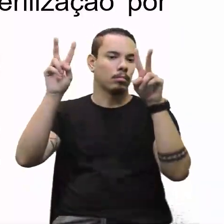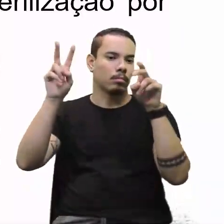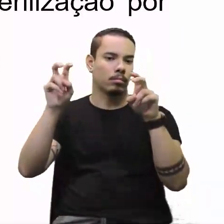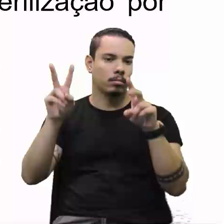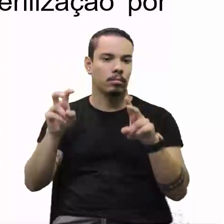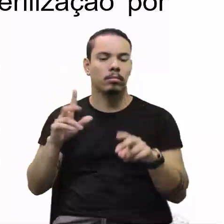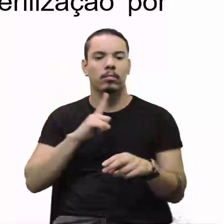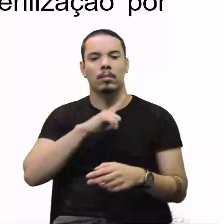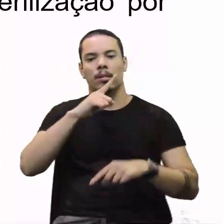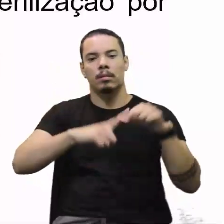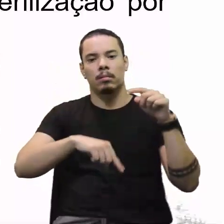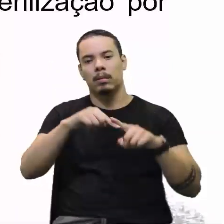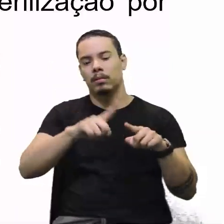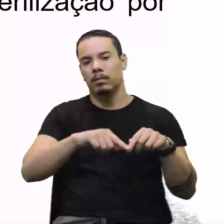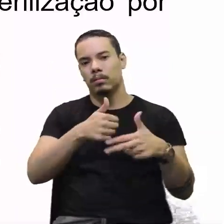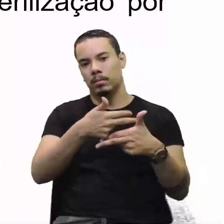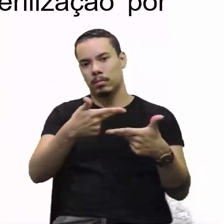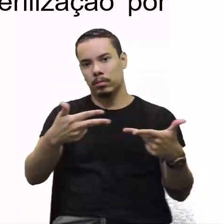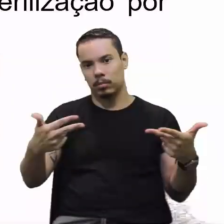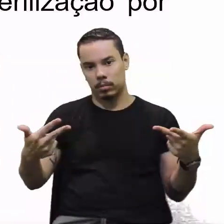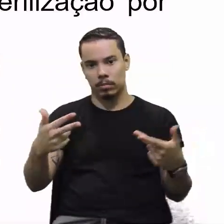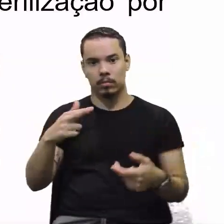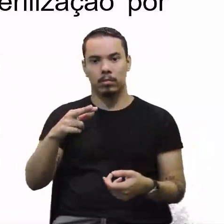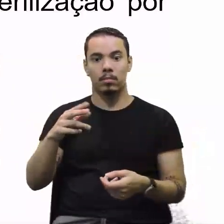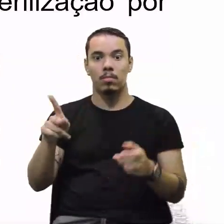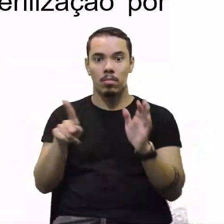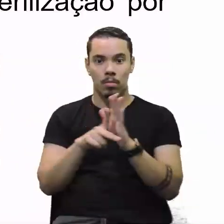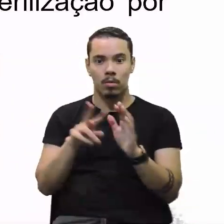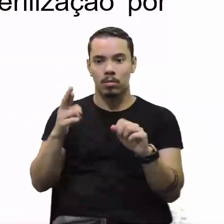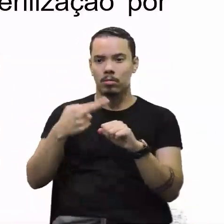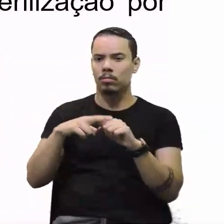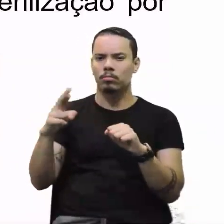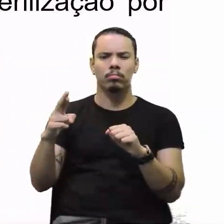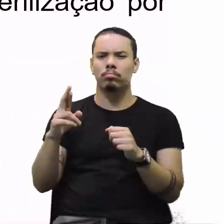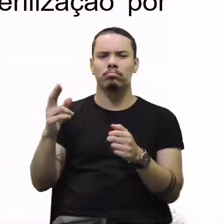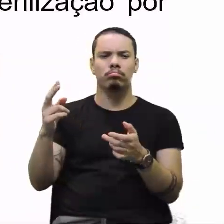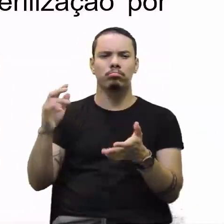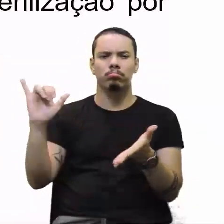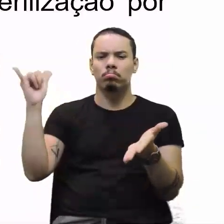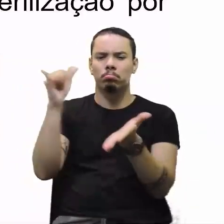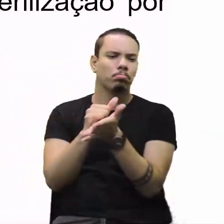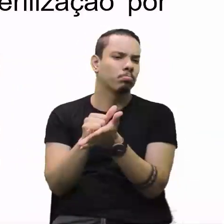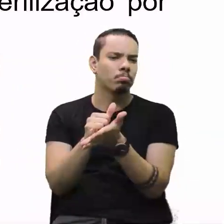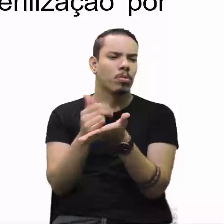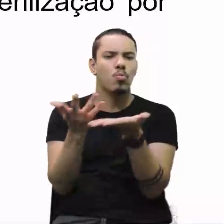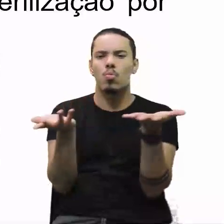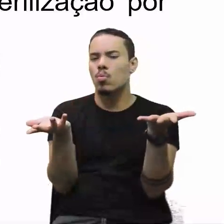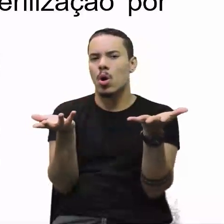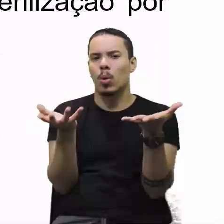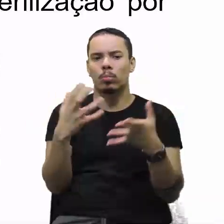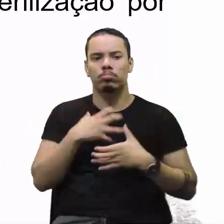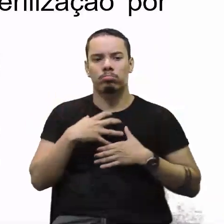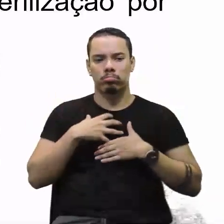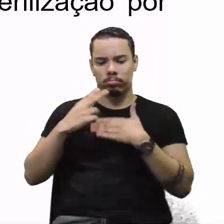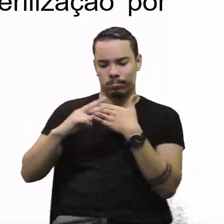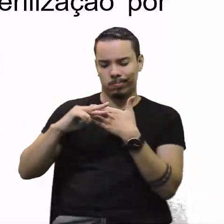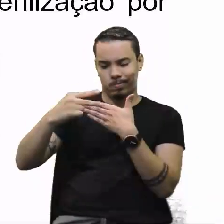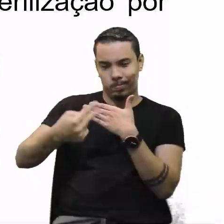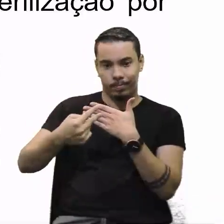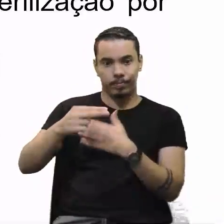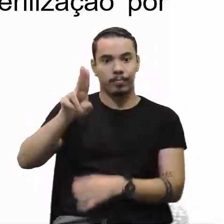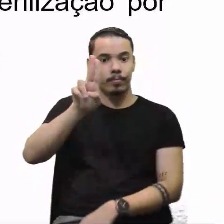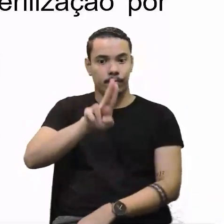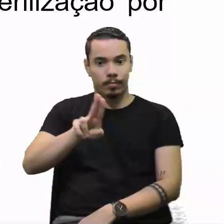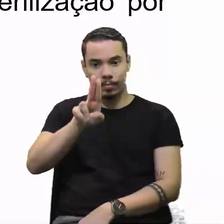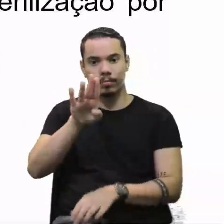ao que vem a ser um material radioativo e quais são os efeitos, né, no caso, consequências e uso